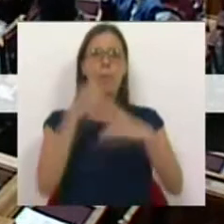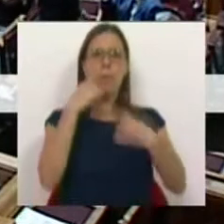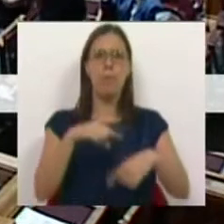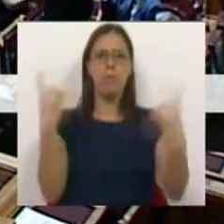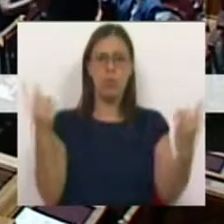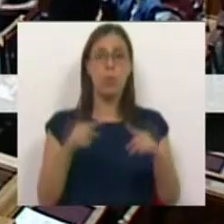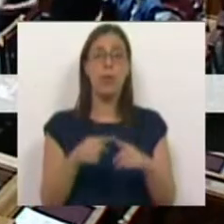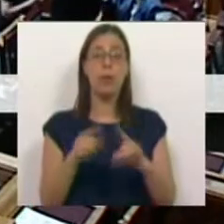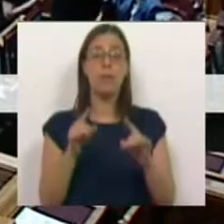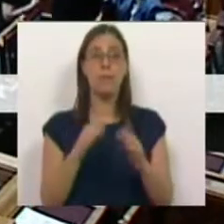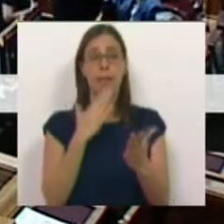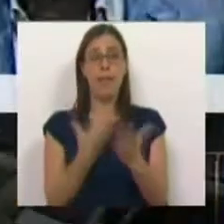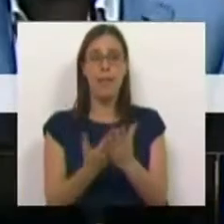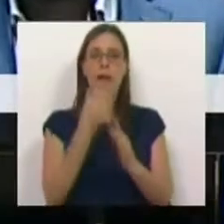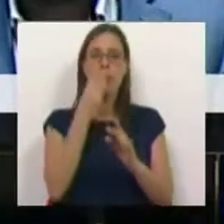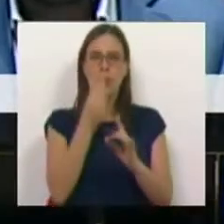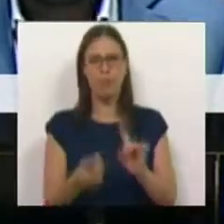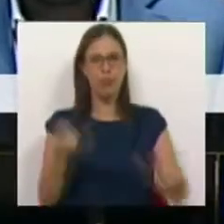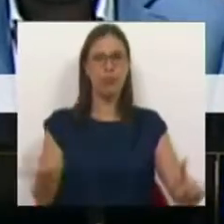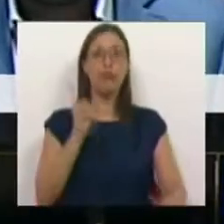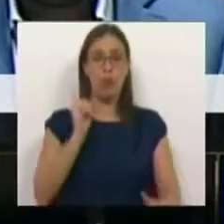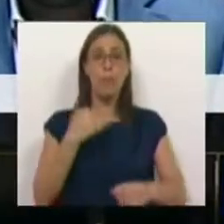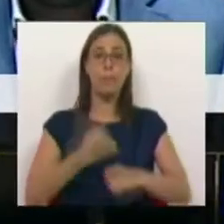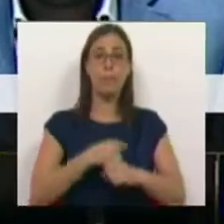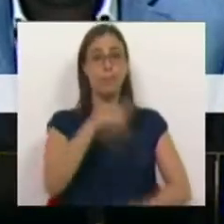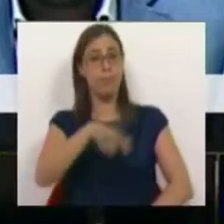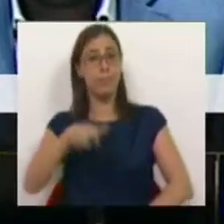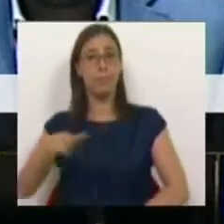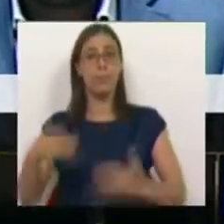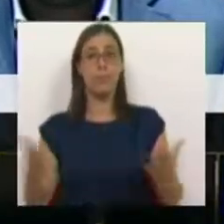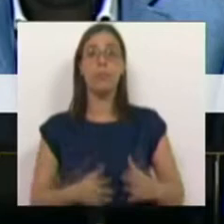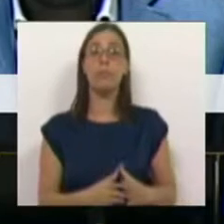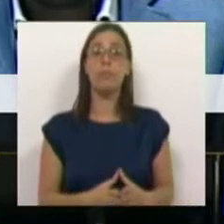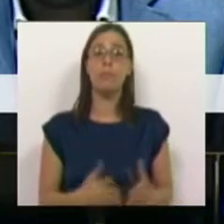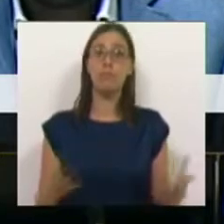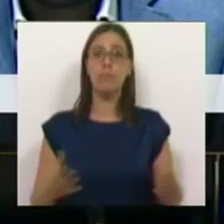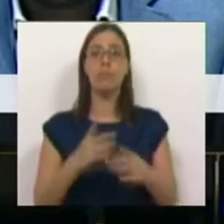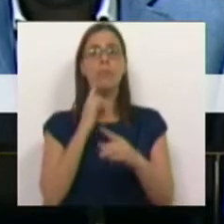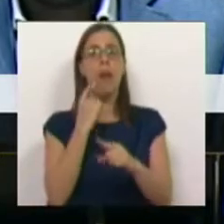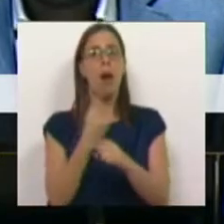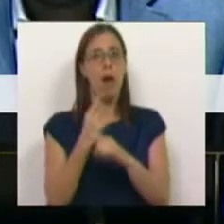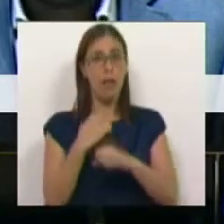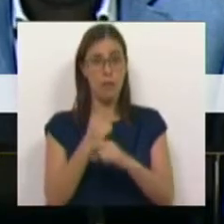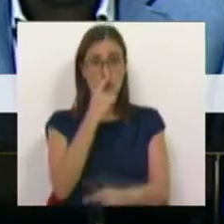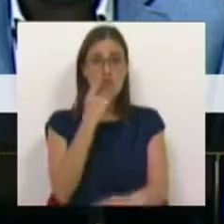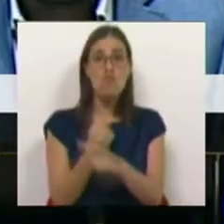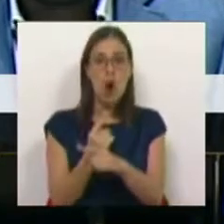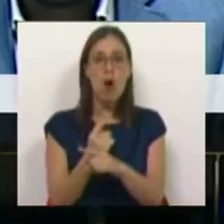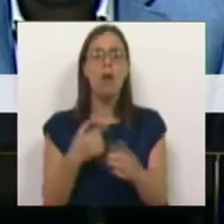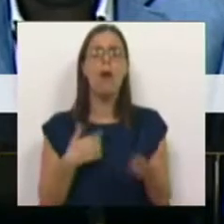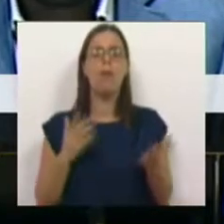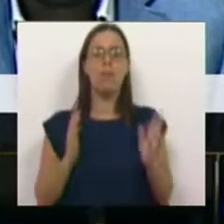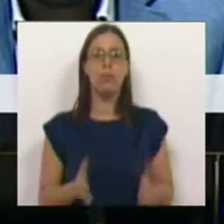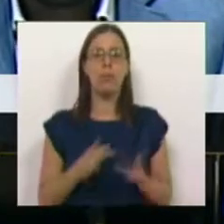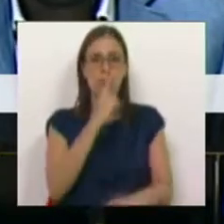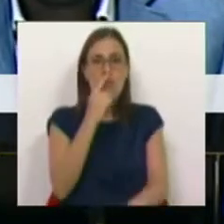pública que acabam por criar uma injustiça para os trabalhadores que, fazendo o mesmo trabalho, não estão